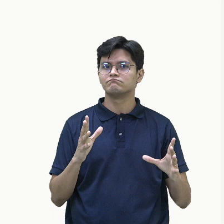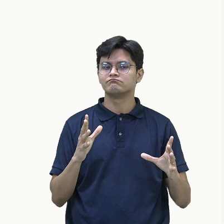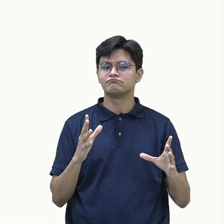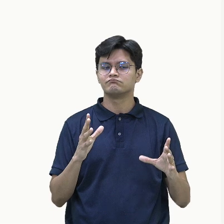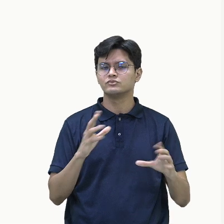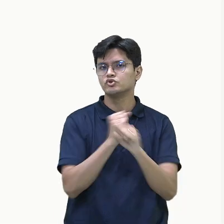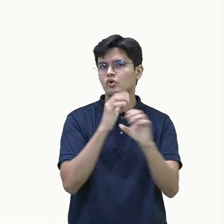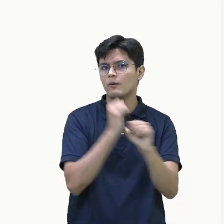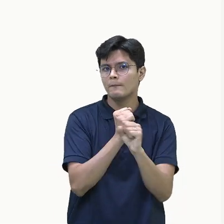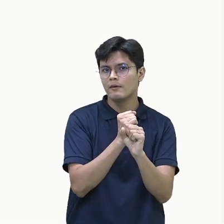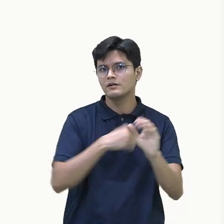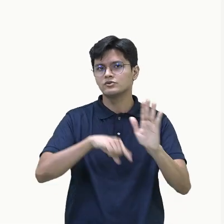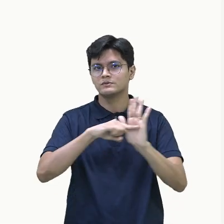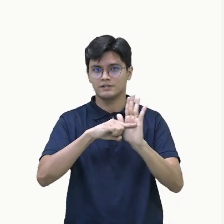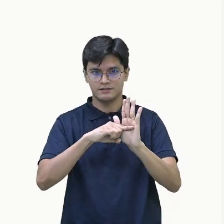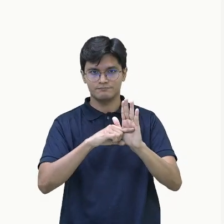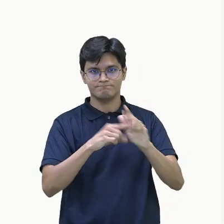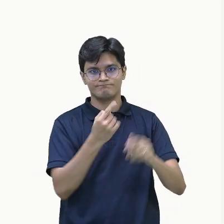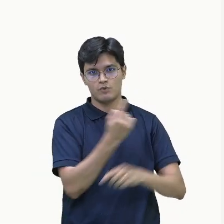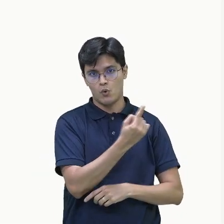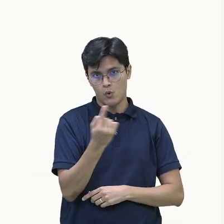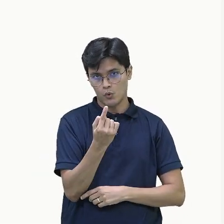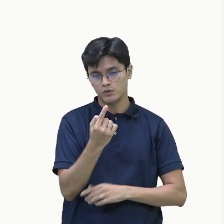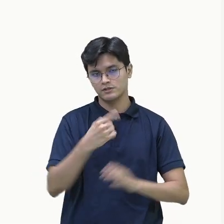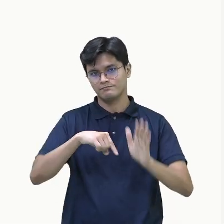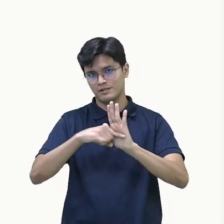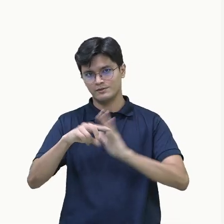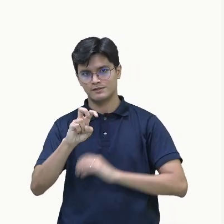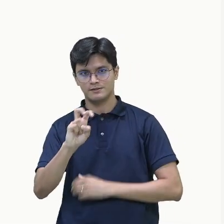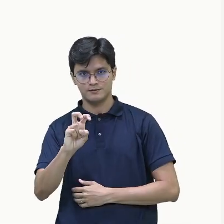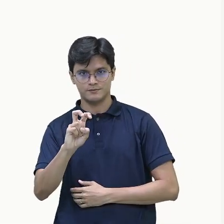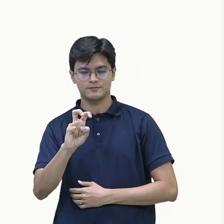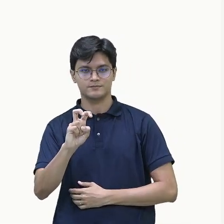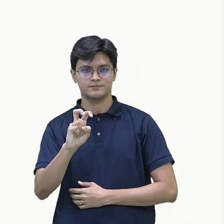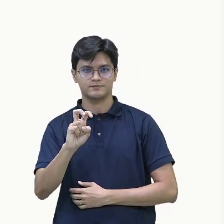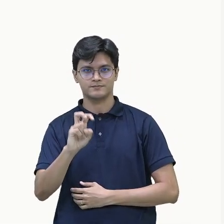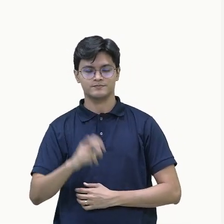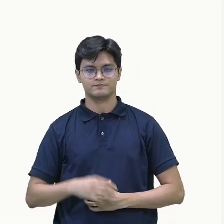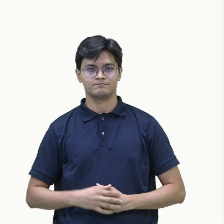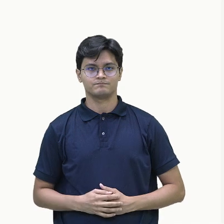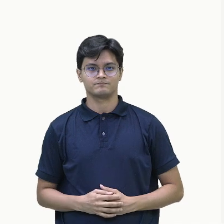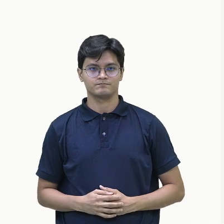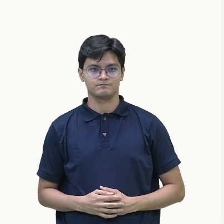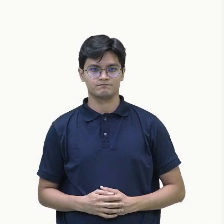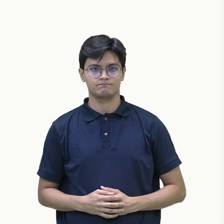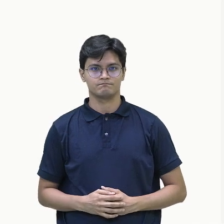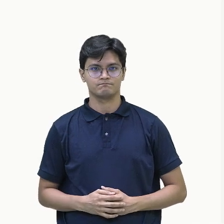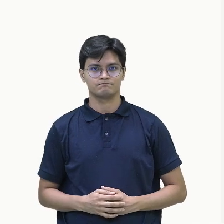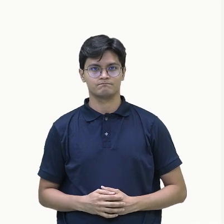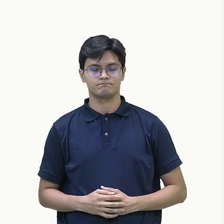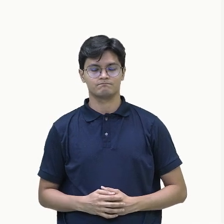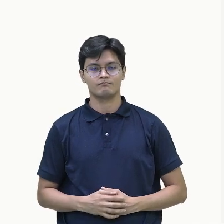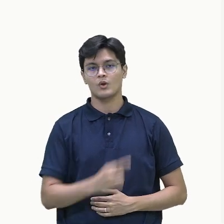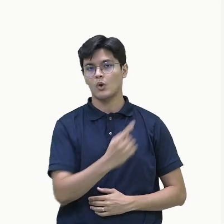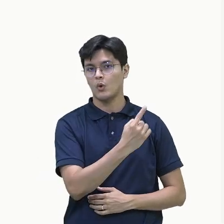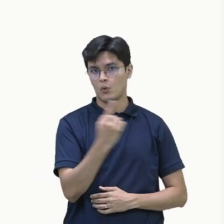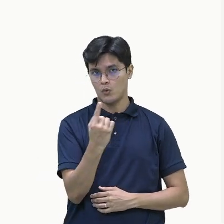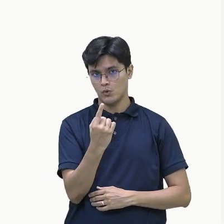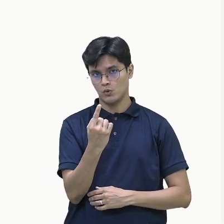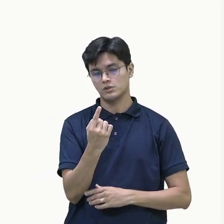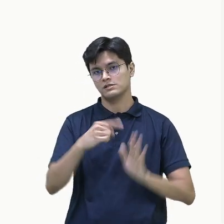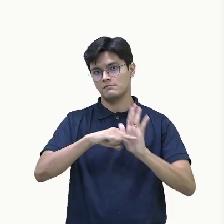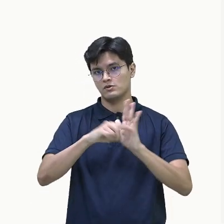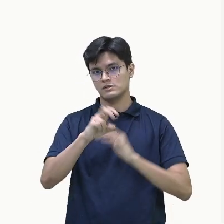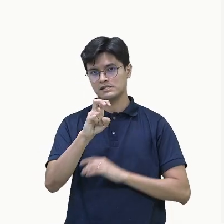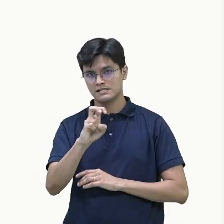né, 11 menos 5. Então, 11 menos 5,